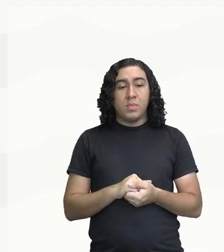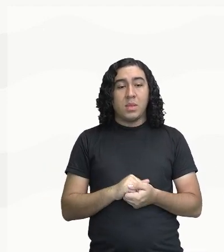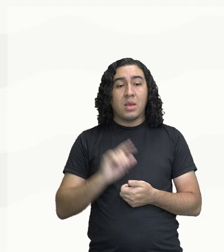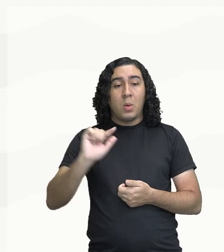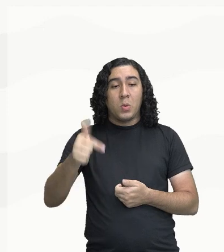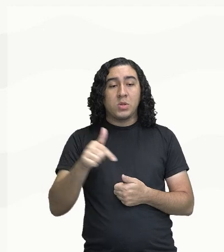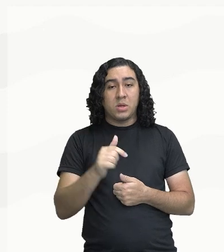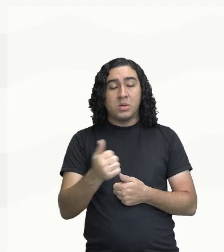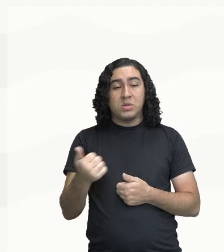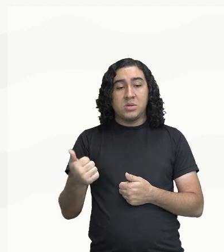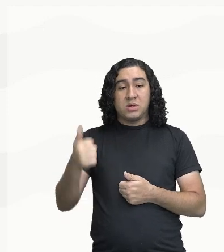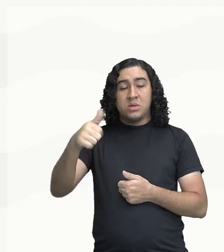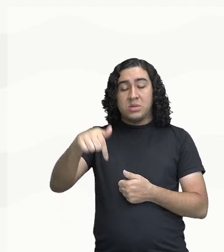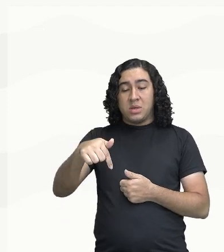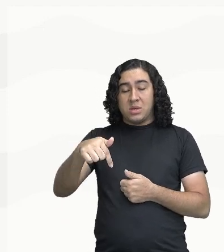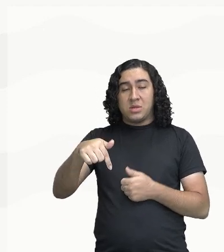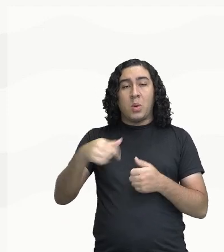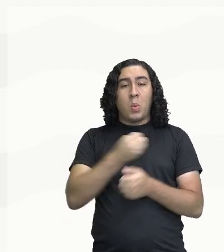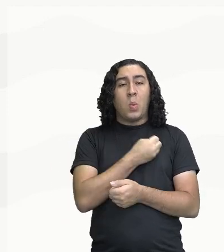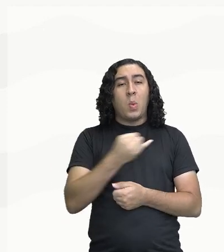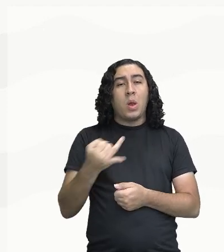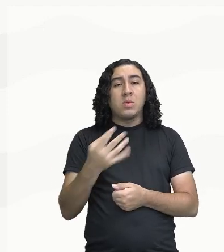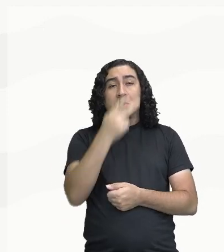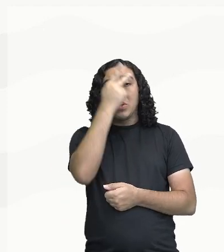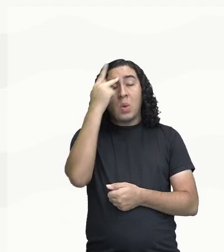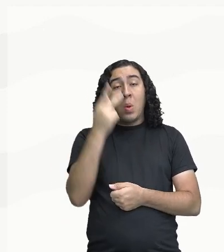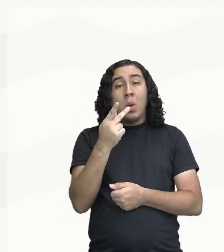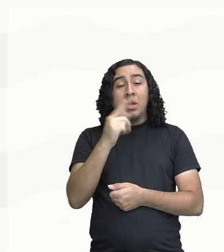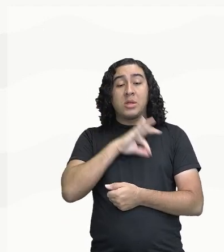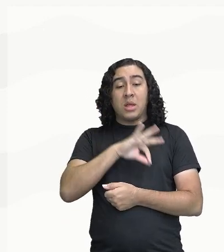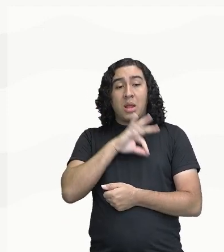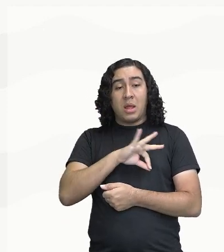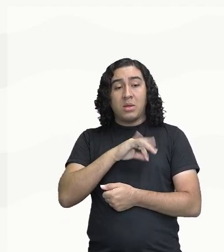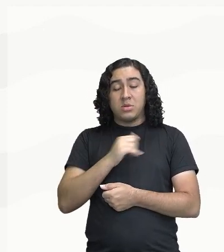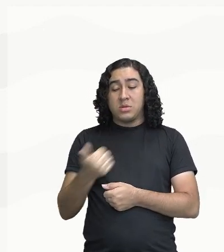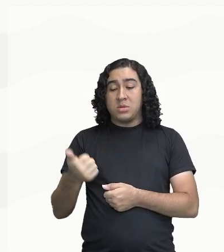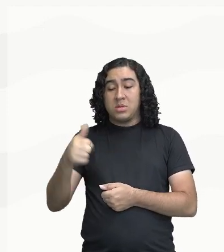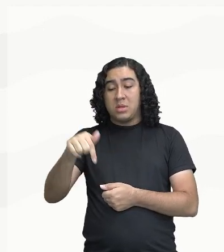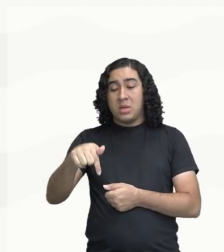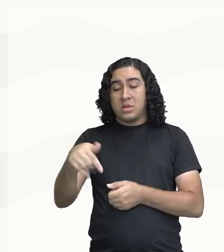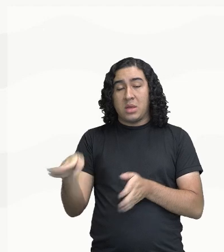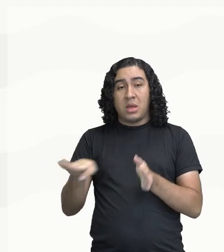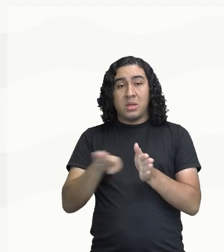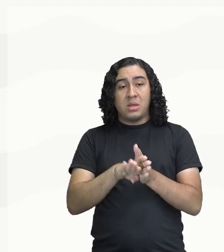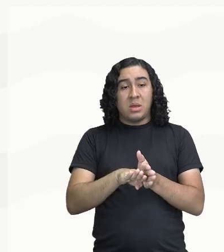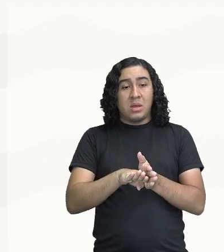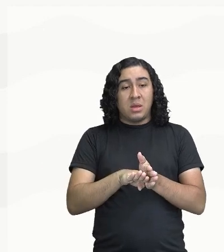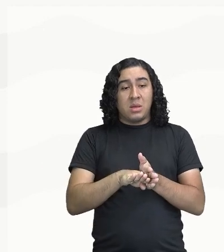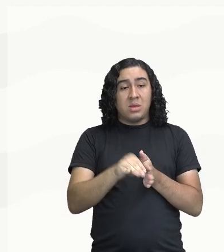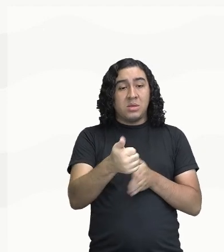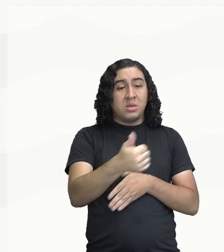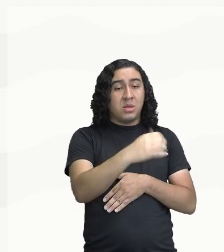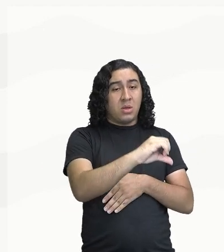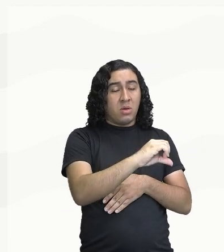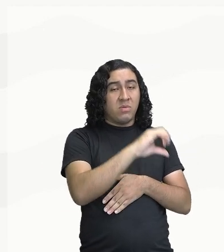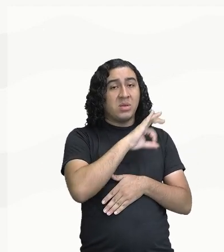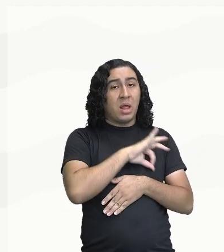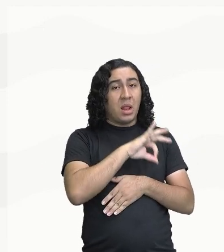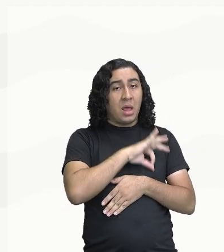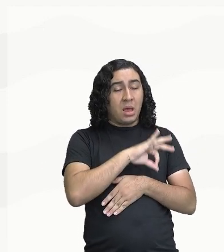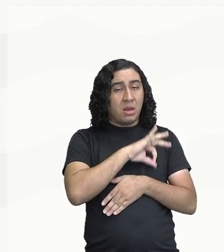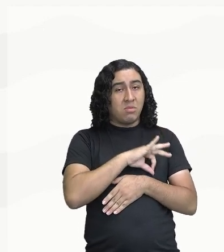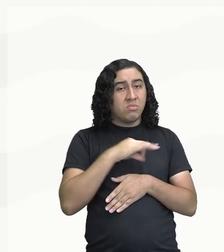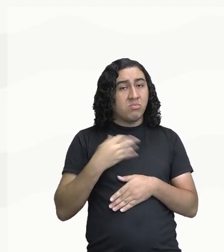linha. Quantas pessoas ganham de 17 a 19 salários